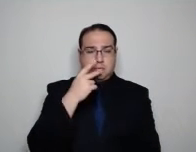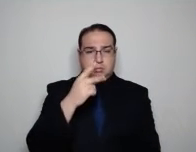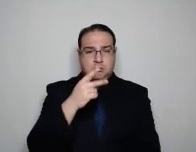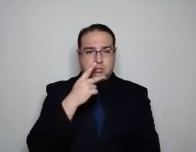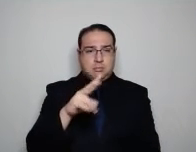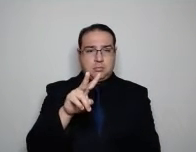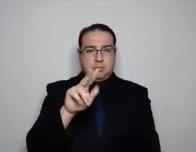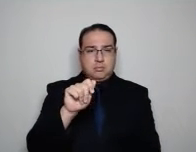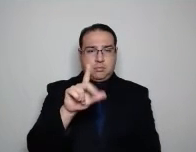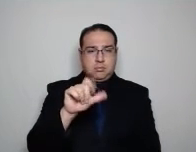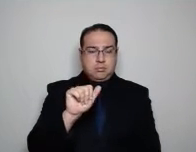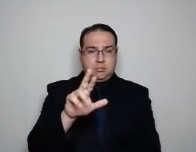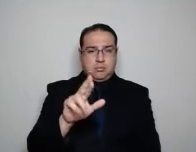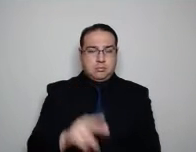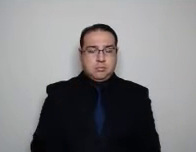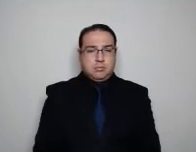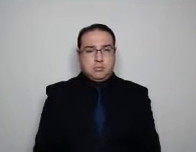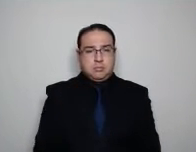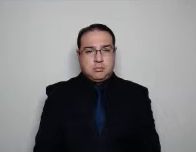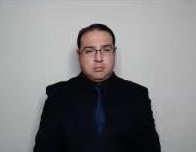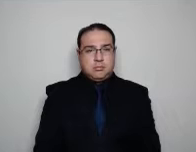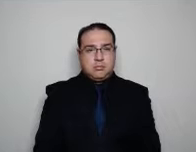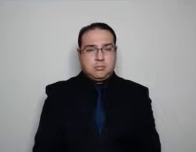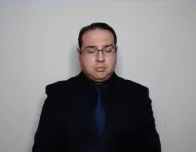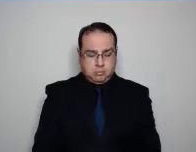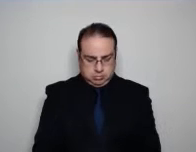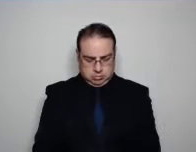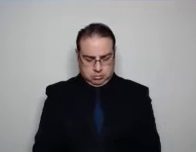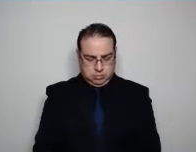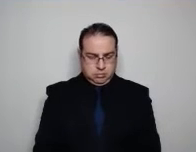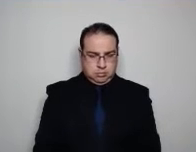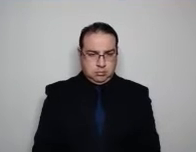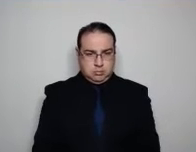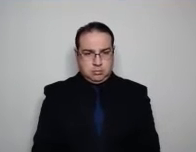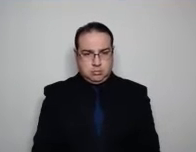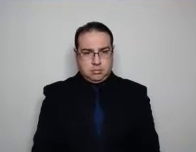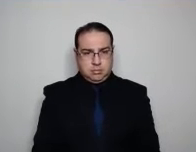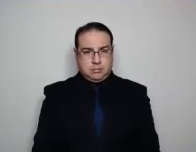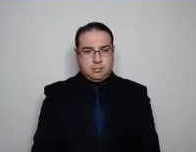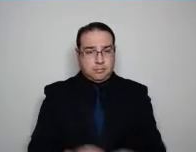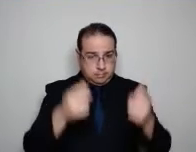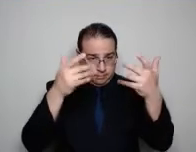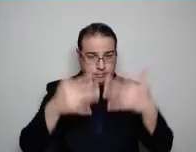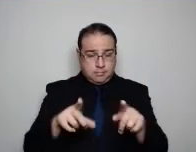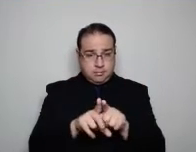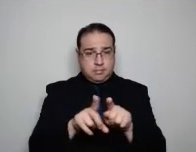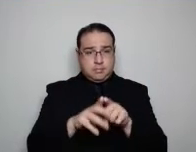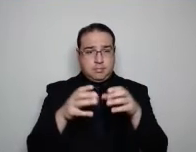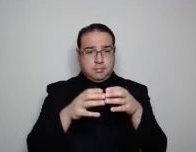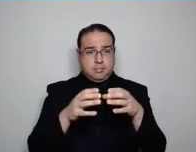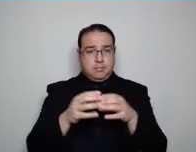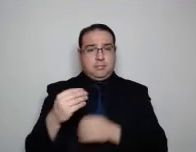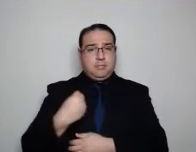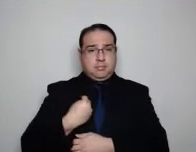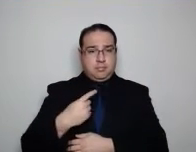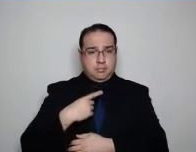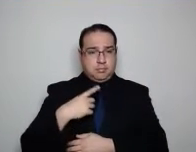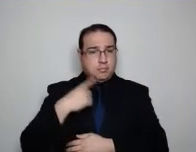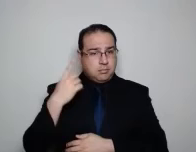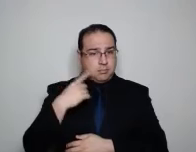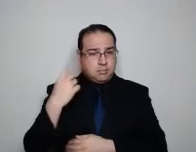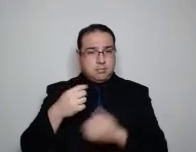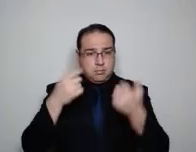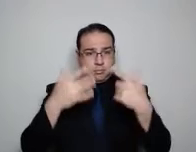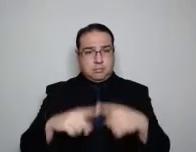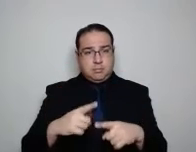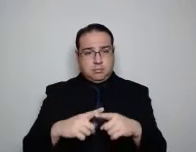Tanto é que o agravo mencionou esse valor. Inclusive, eu quero externar de uma vez por todas também, inclusive para os advogados presentes, essa questão é disciplinada pela